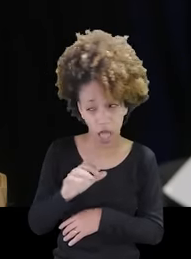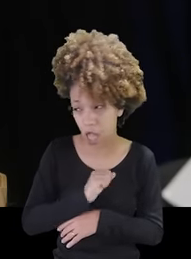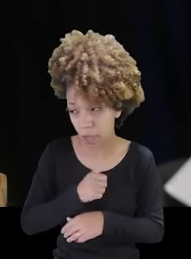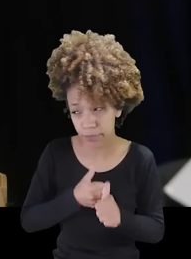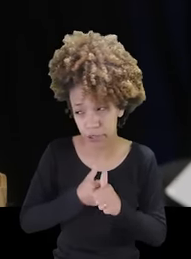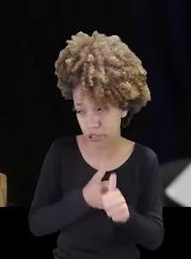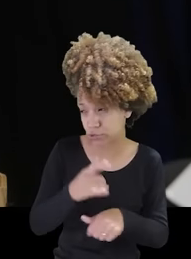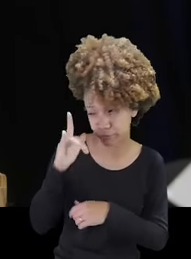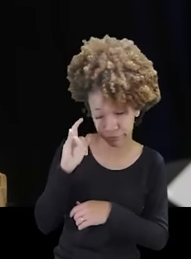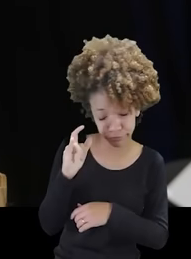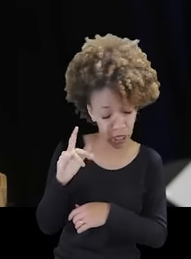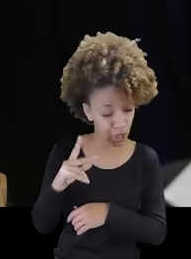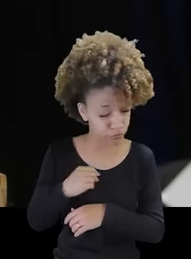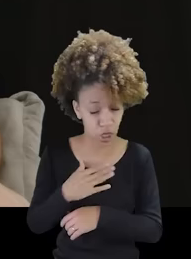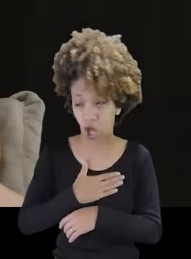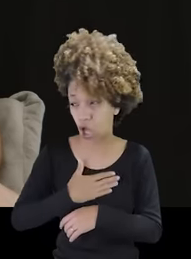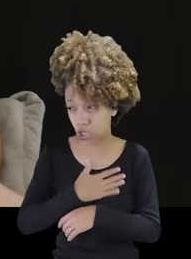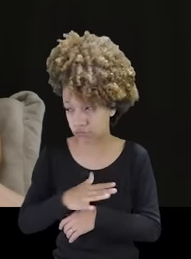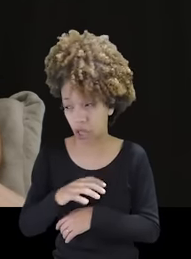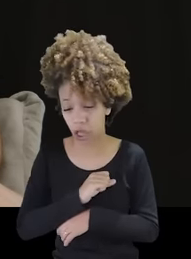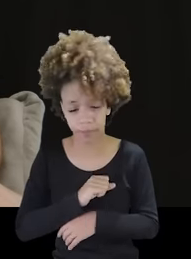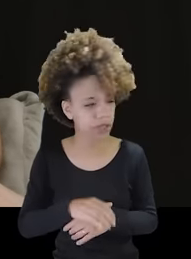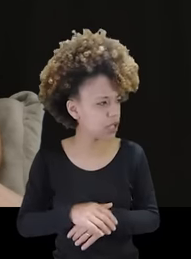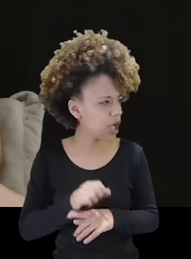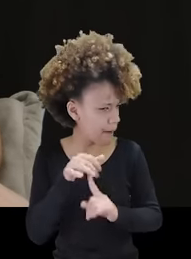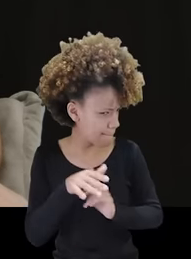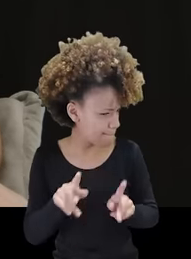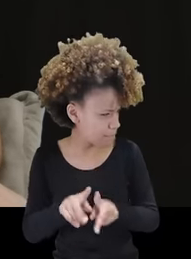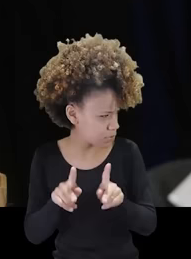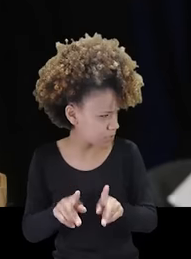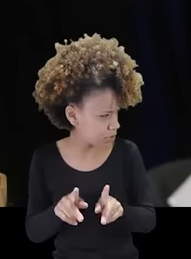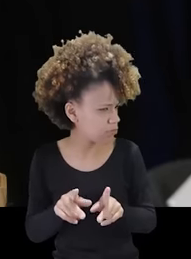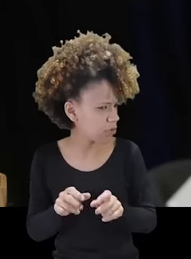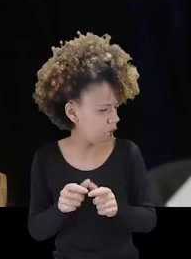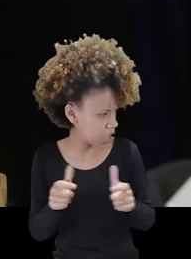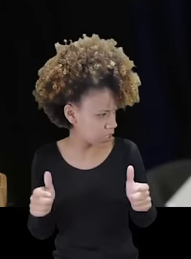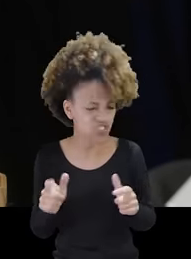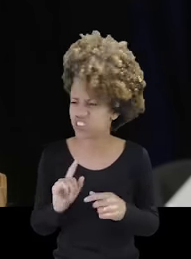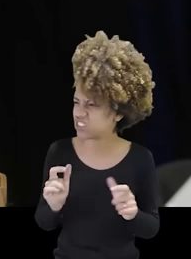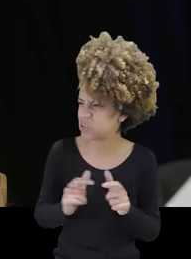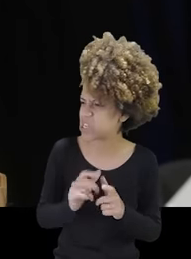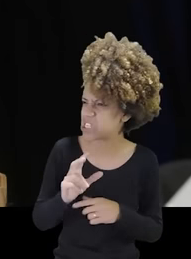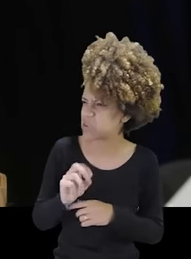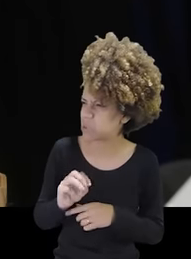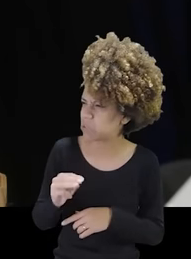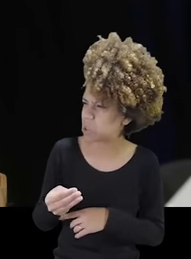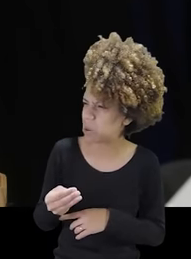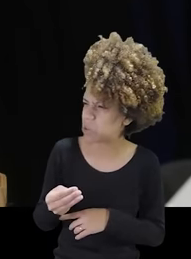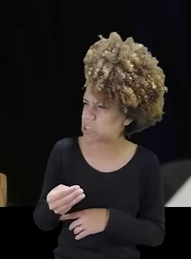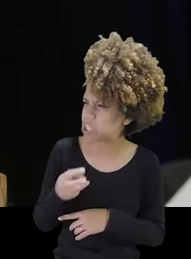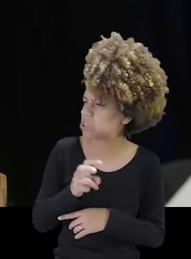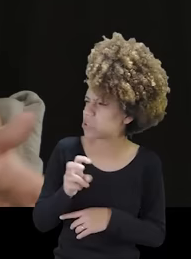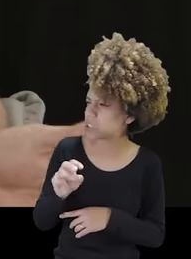adora um seguidor no Instagram a população Lá é muito grande como é que é eu acho que tem 50 milhões